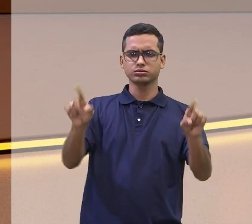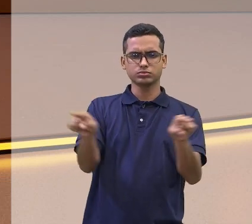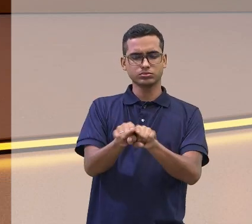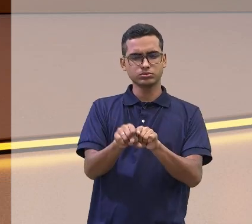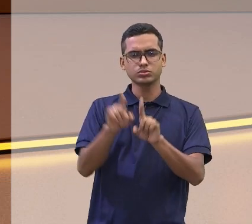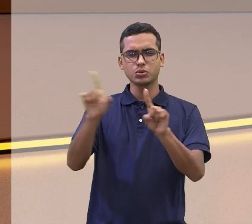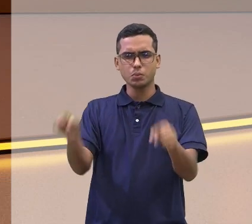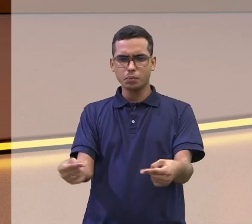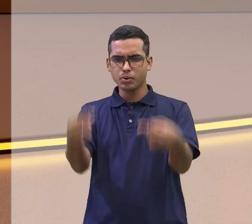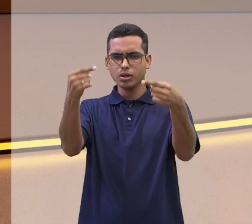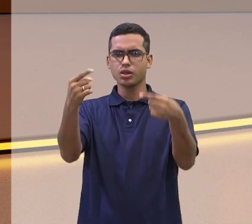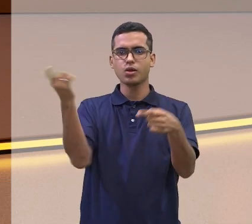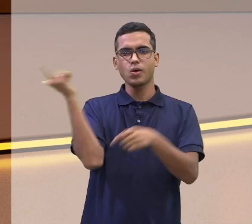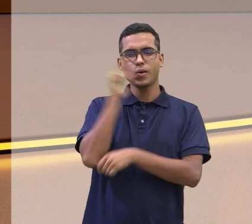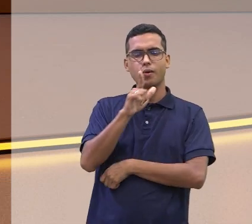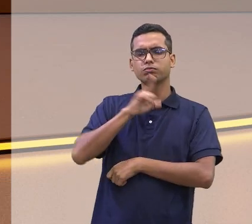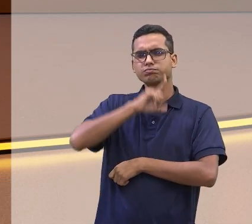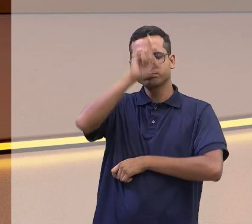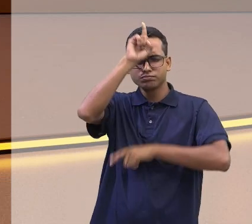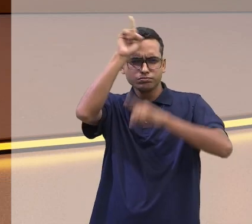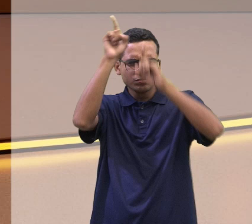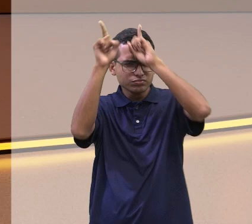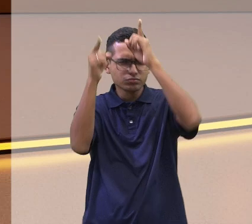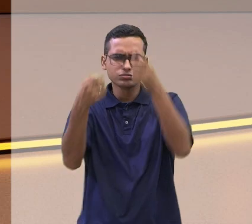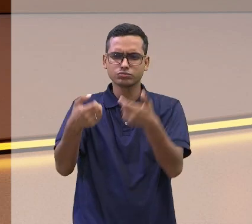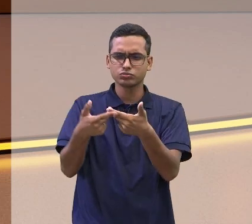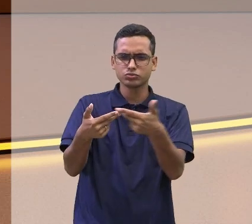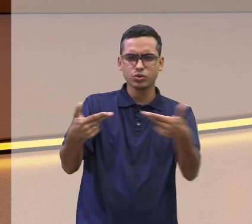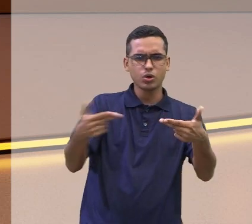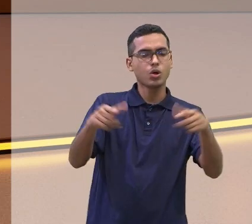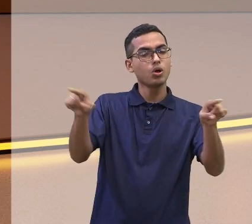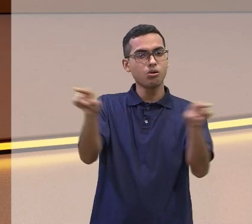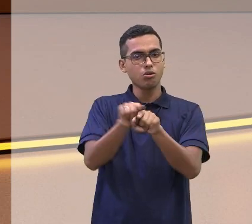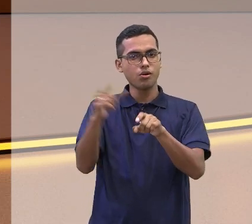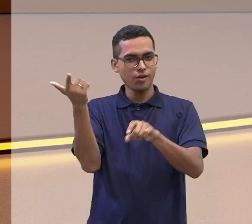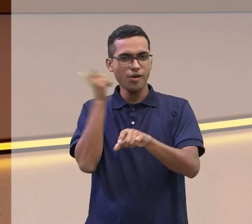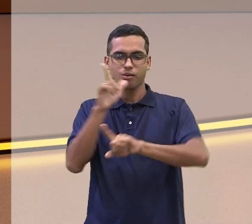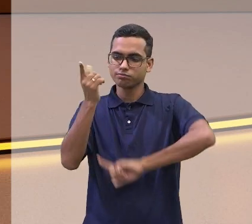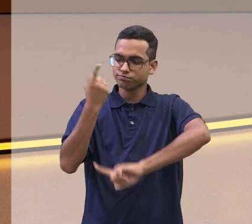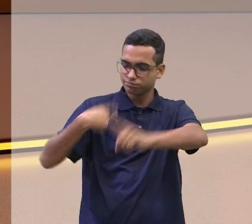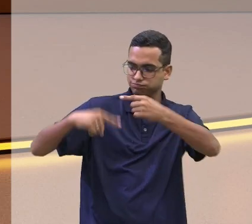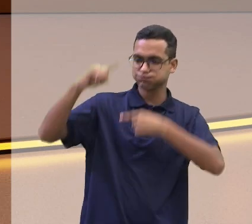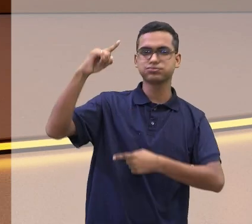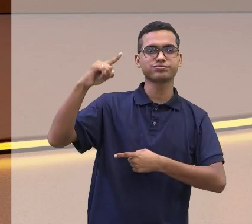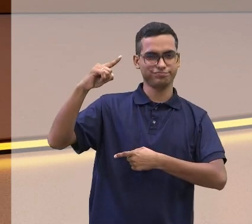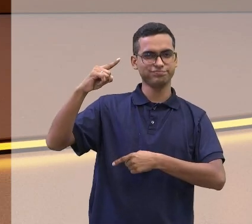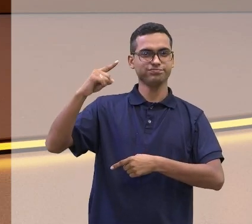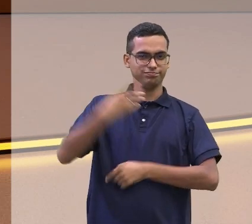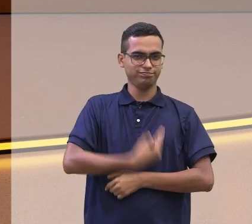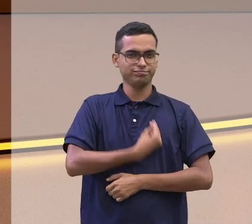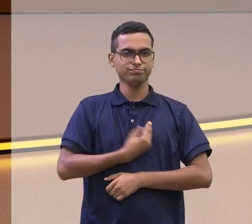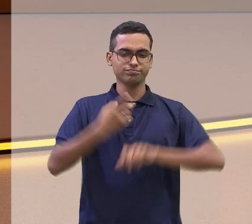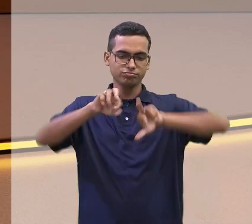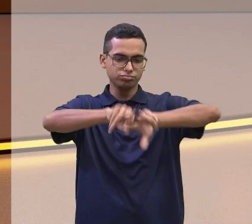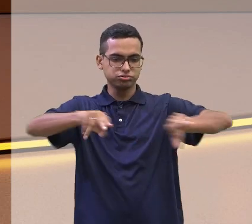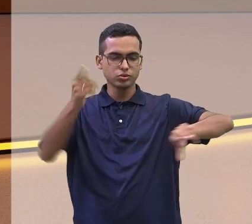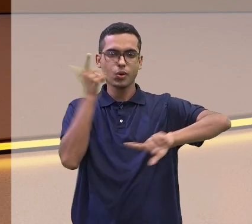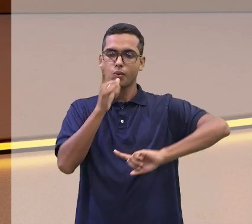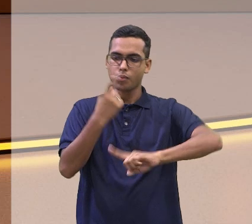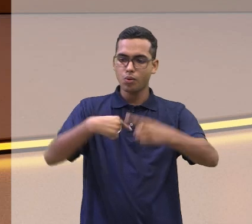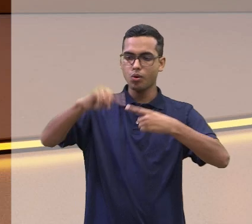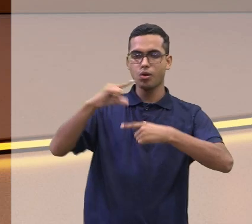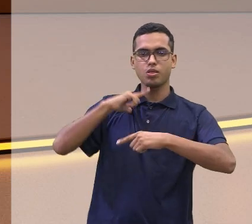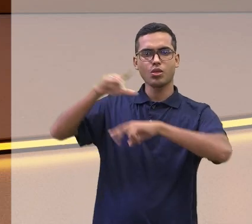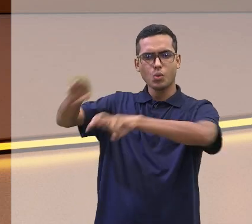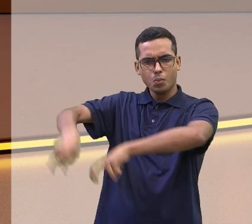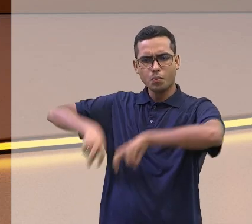com engenhosidade, criatividade, driblar essas condições adversas para praticar